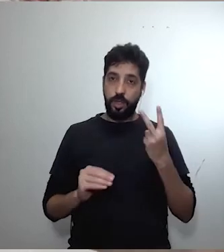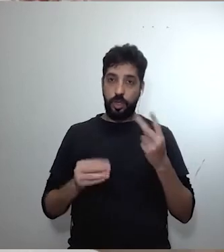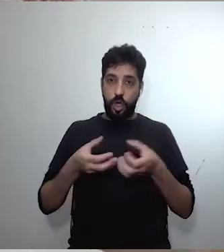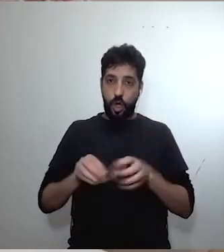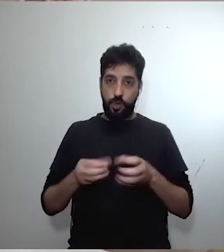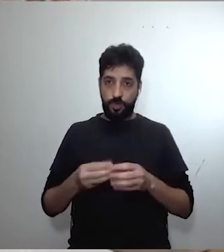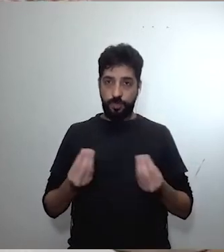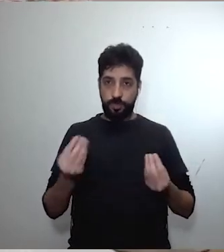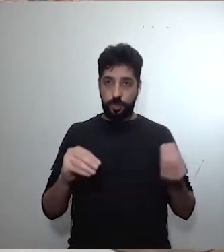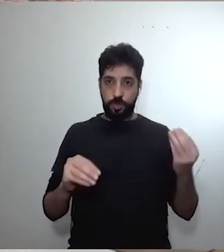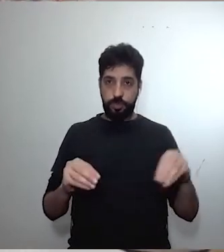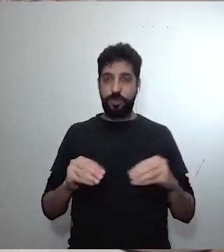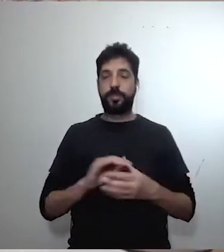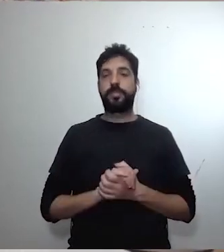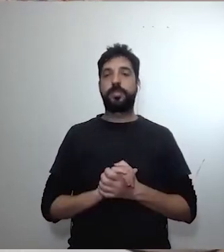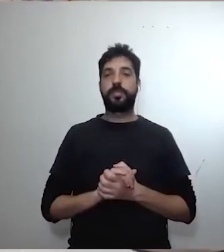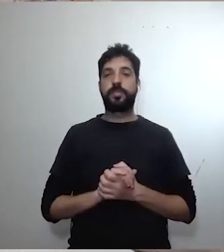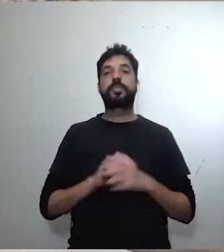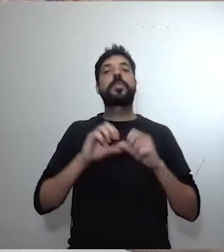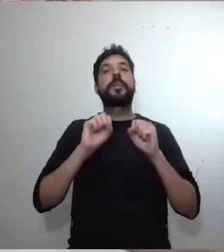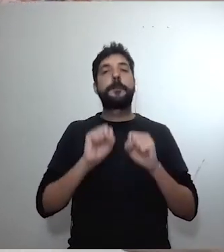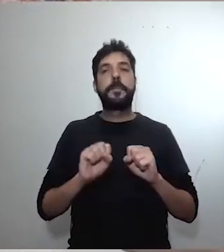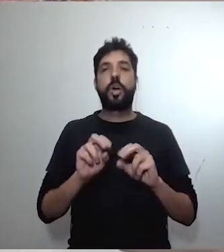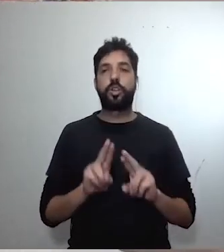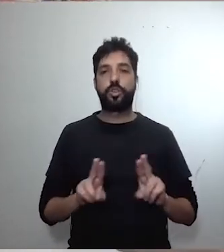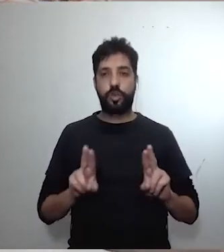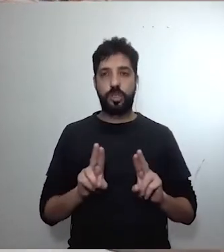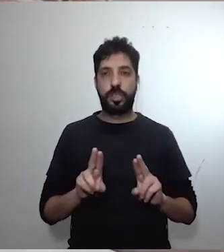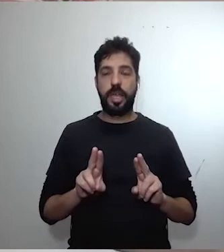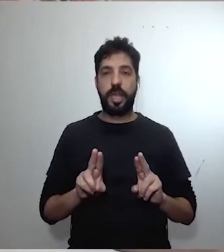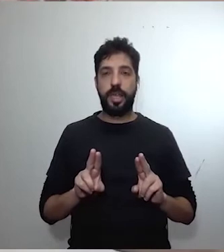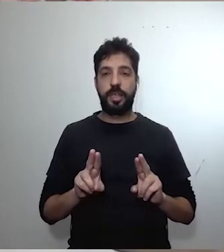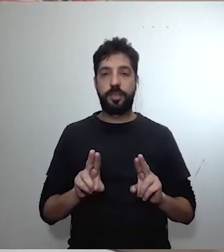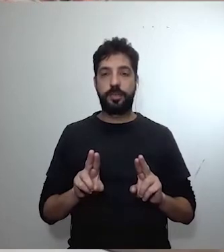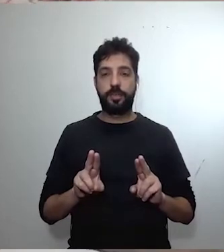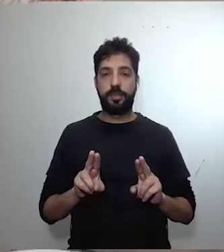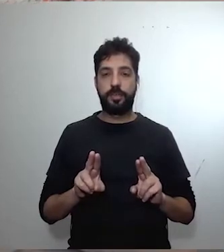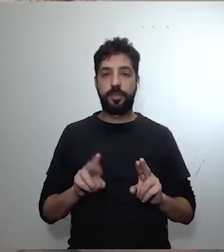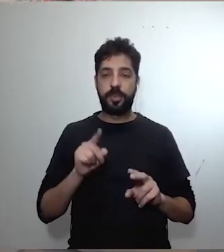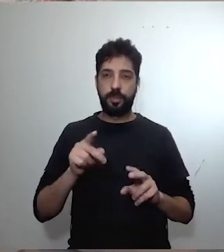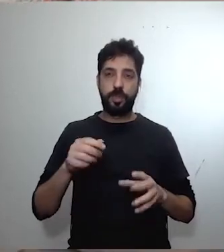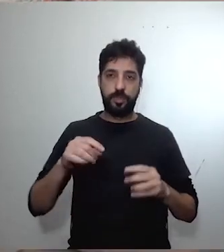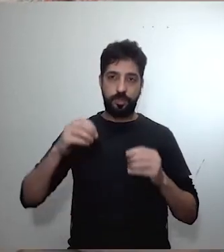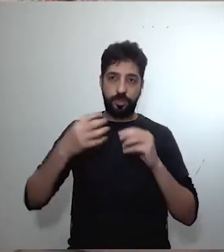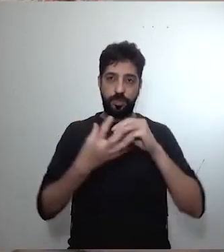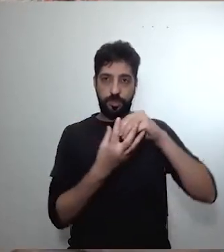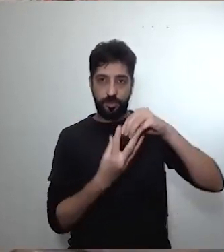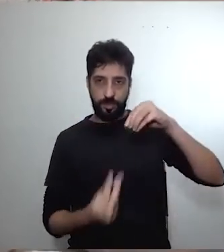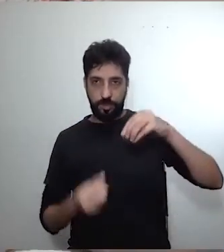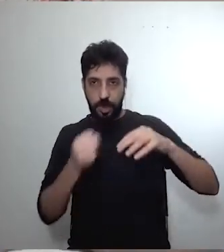colocar os 2 ovos inteiros. Vocês podem usar para bater os ovos, para misturar tanto o fouet quanto